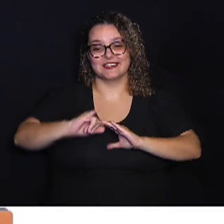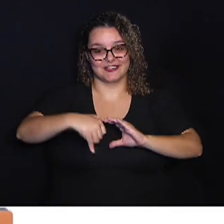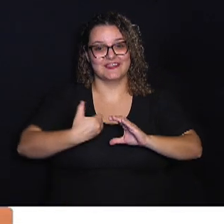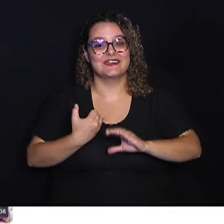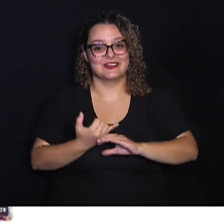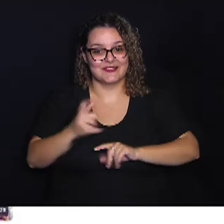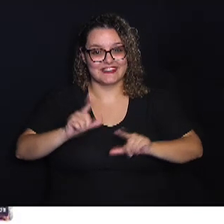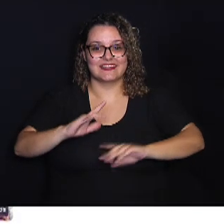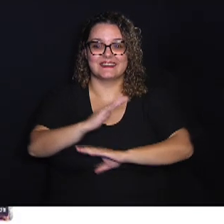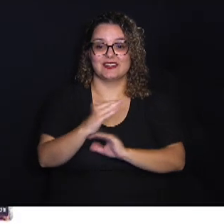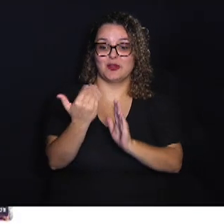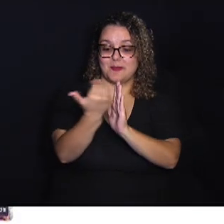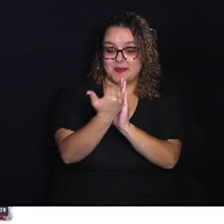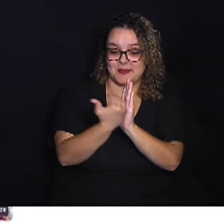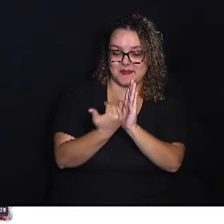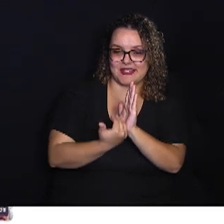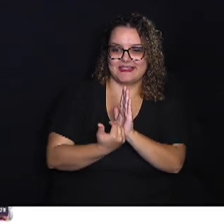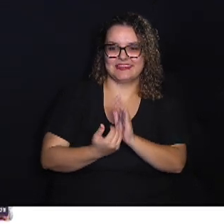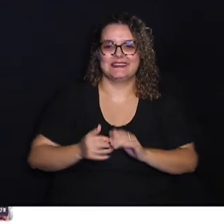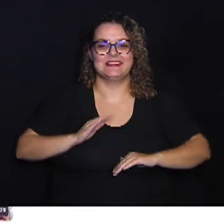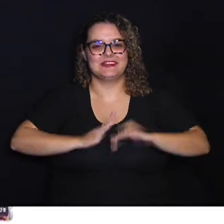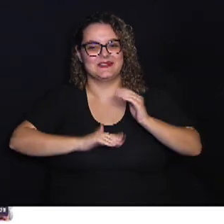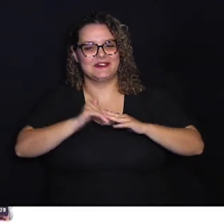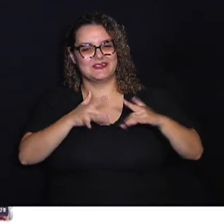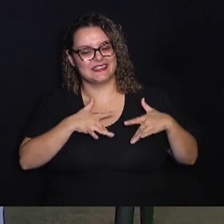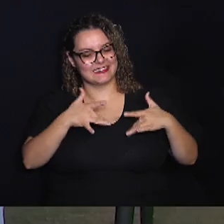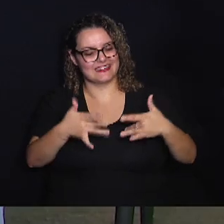Campinas, na playlist do programa Mãos